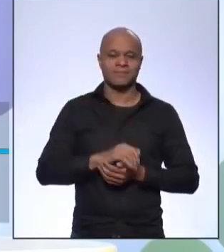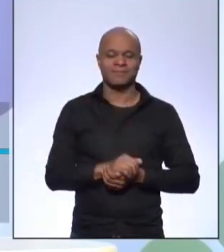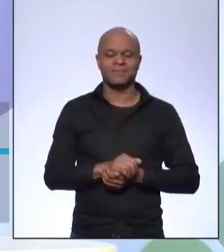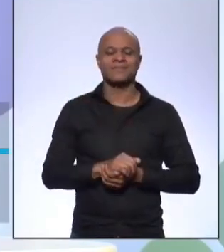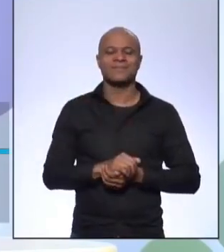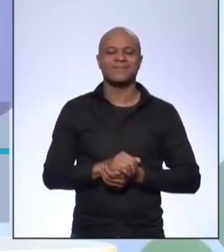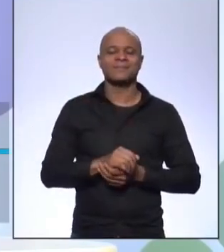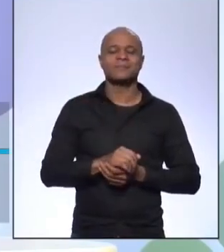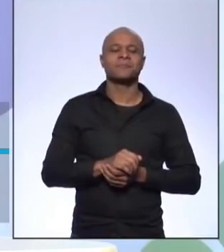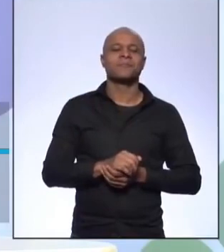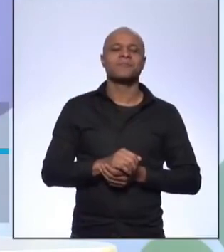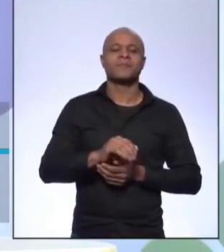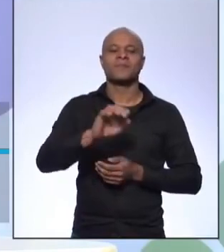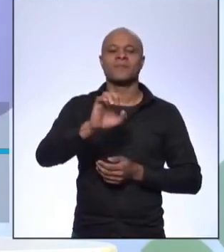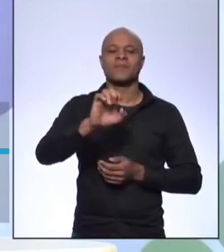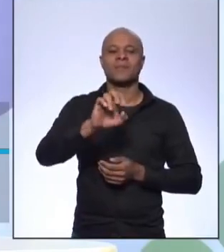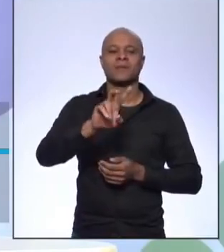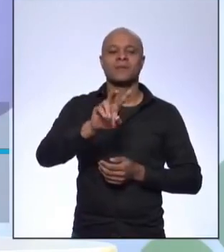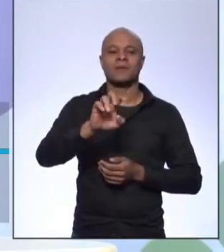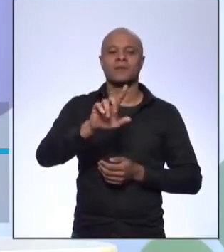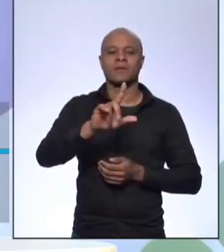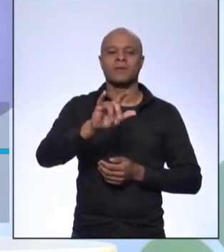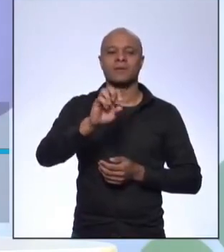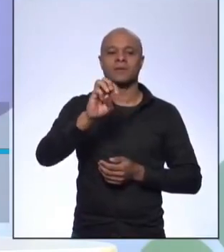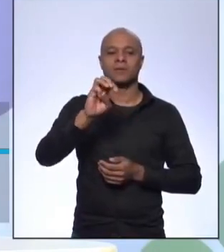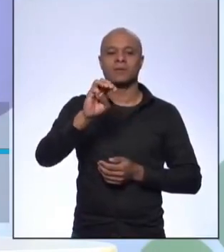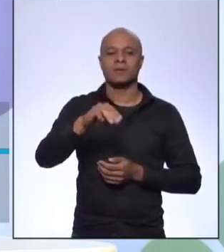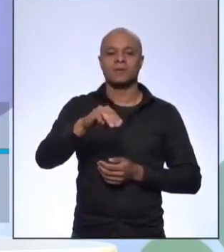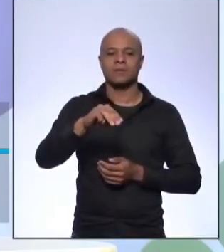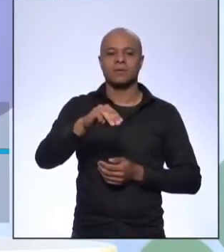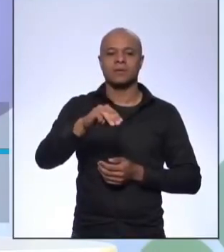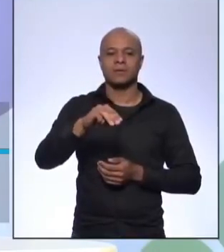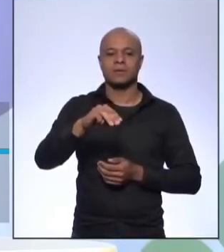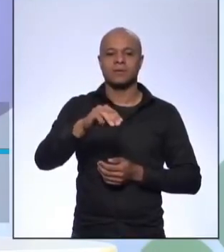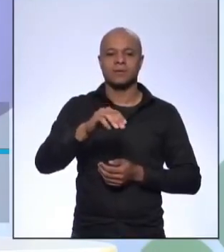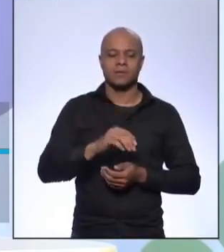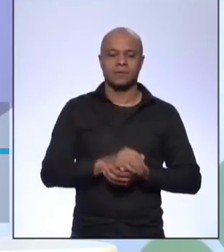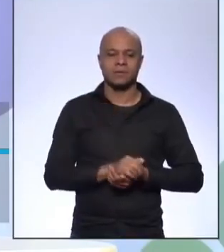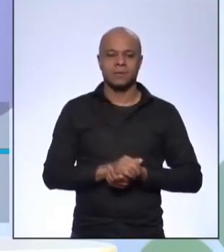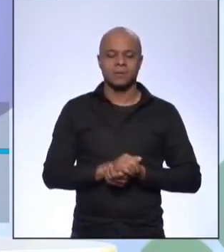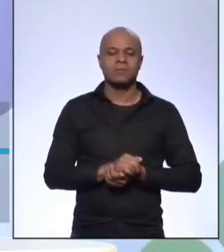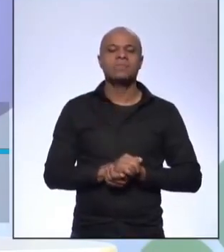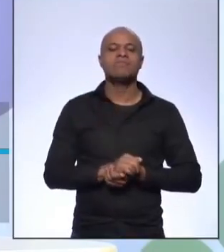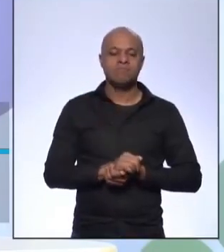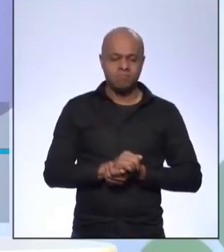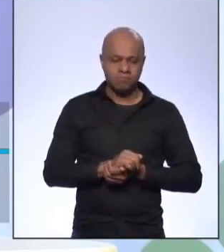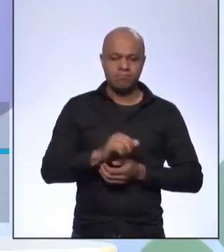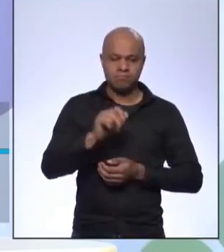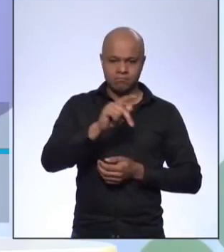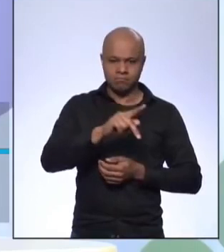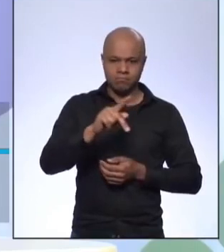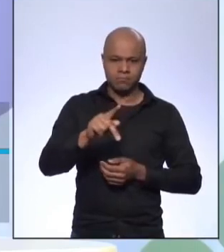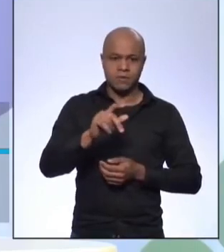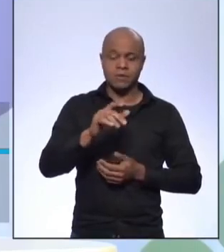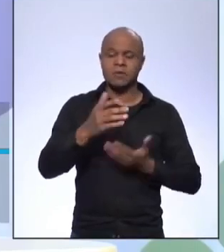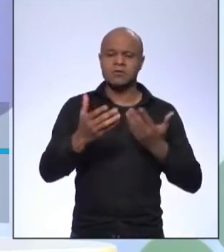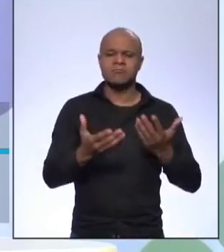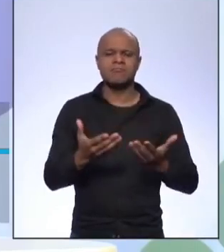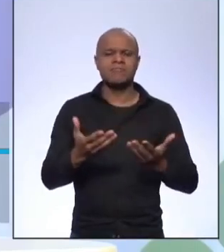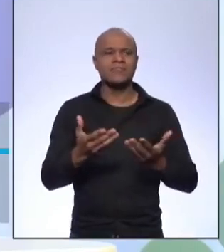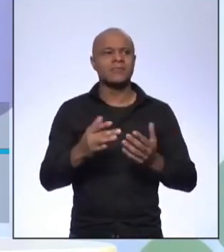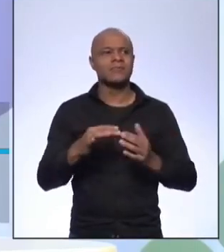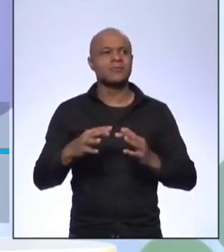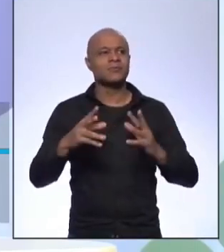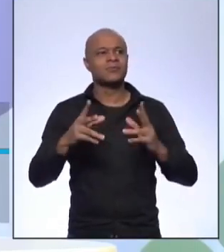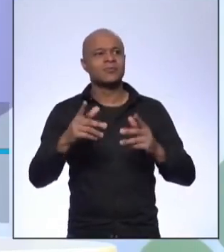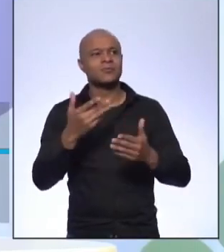A Evelyn, o homem de chapéu preto, de cartola. Professora Luíse, olha, tá